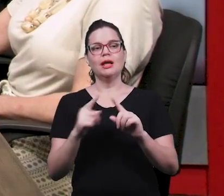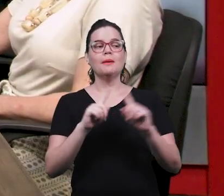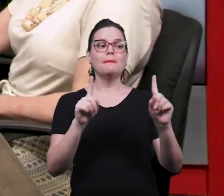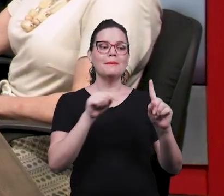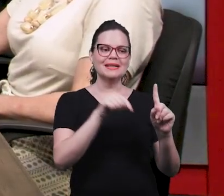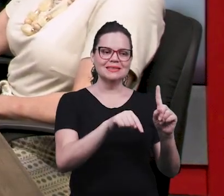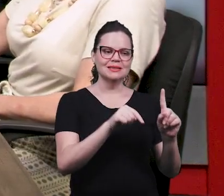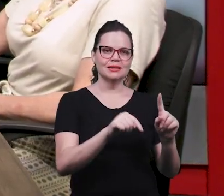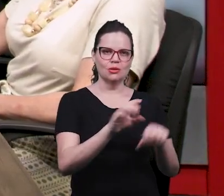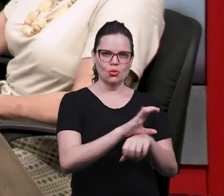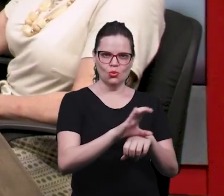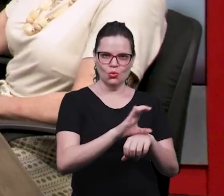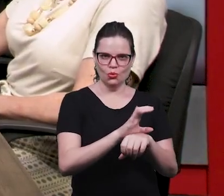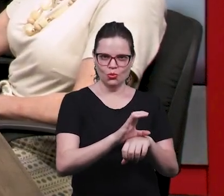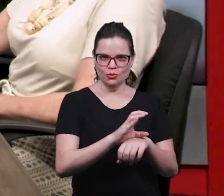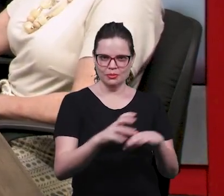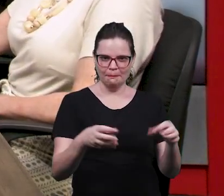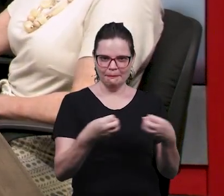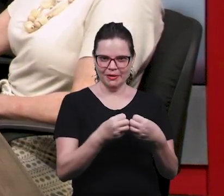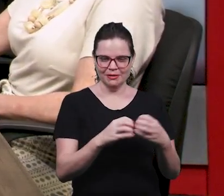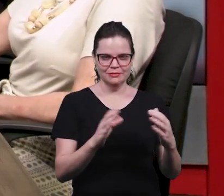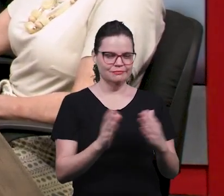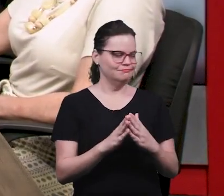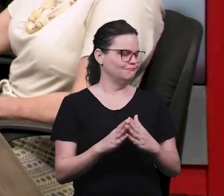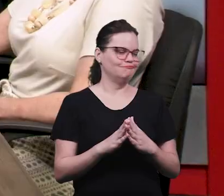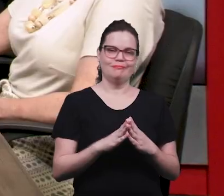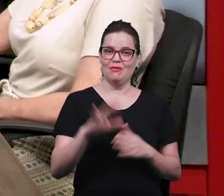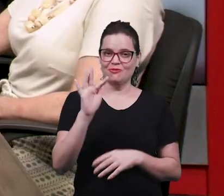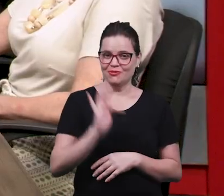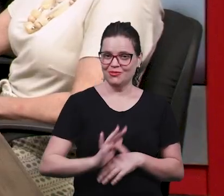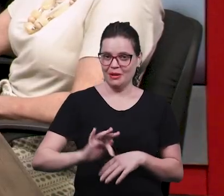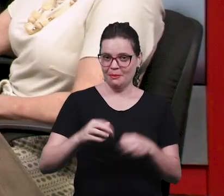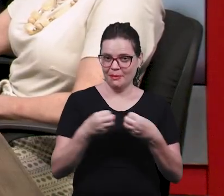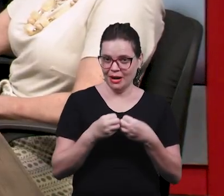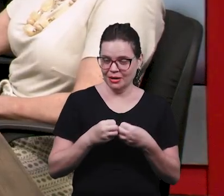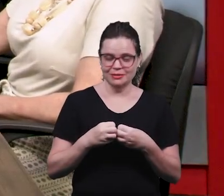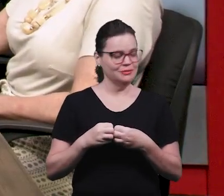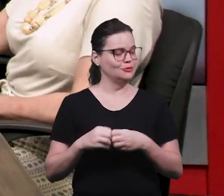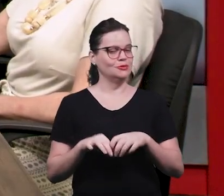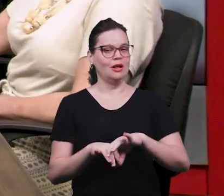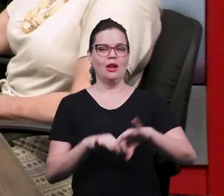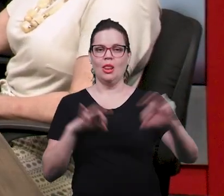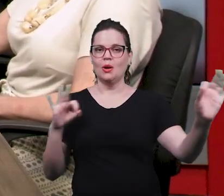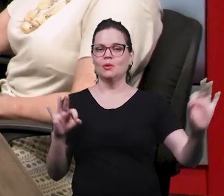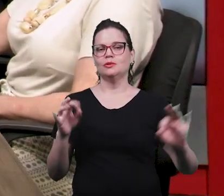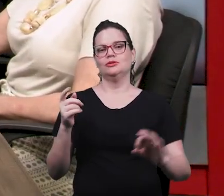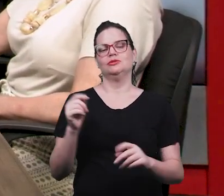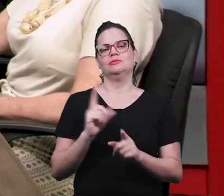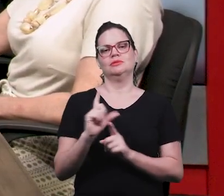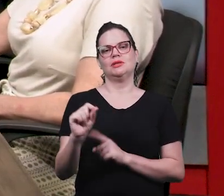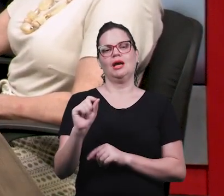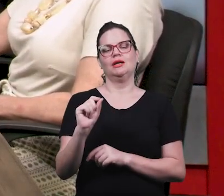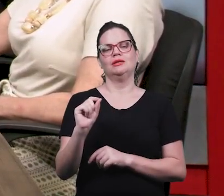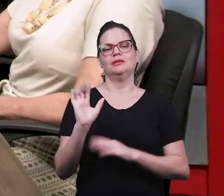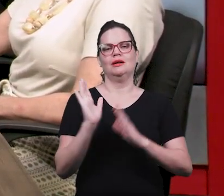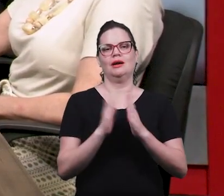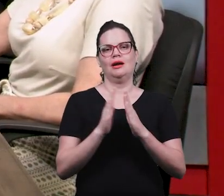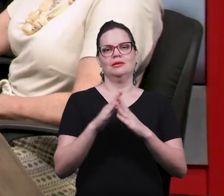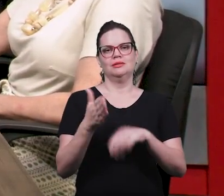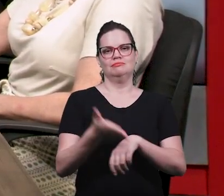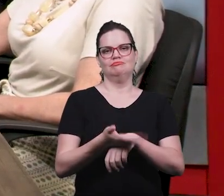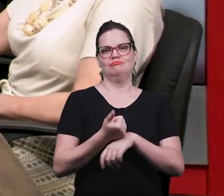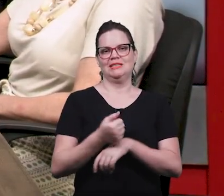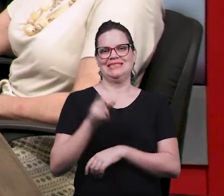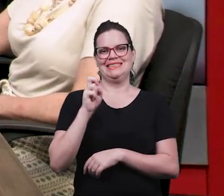Tem uma distante, história assim de... Era bem distante de casa, né? Eu saía de casa às 5h30 da manhã